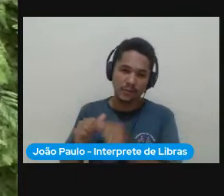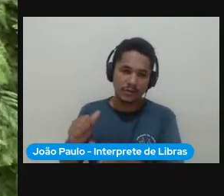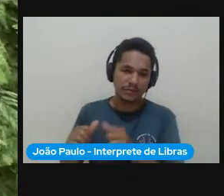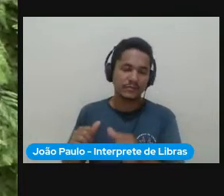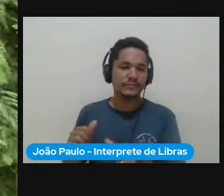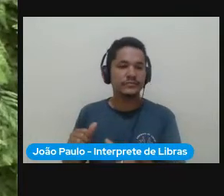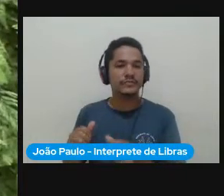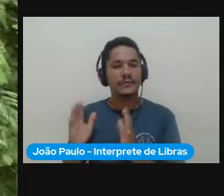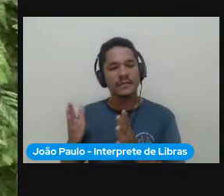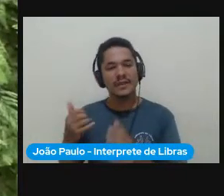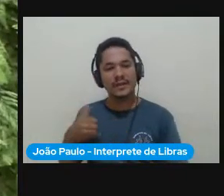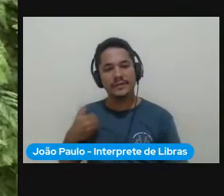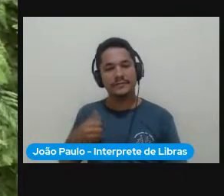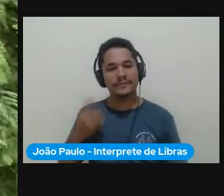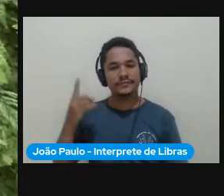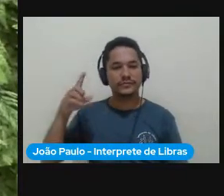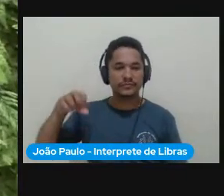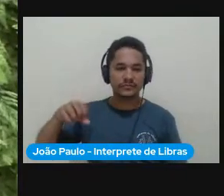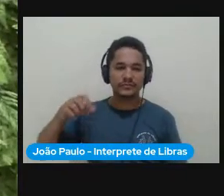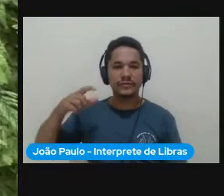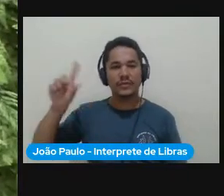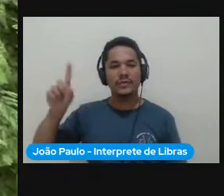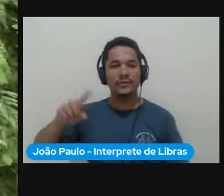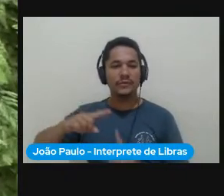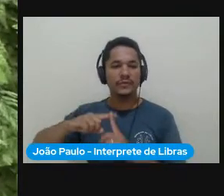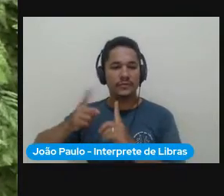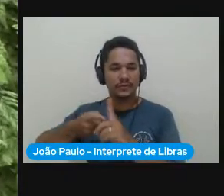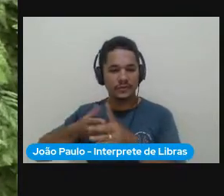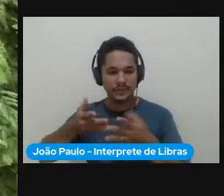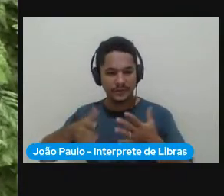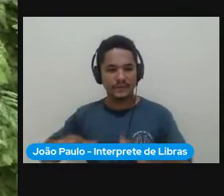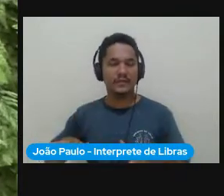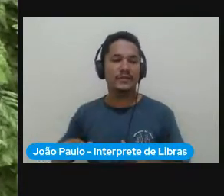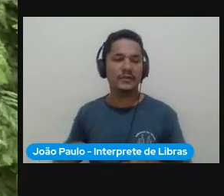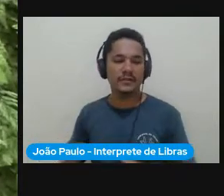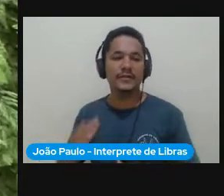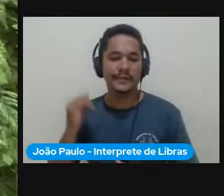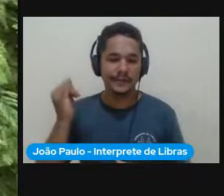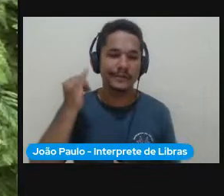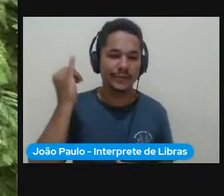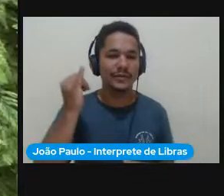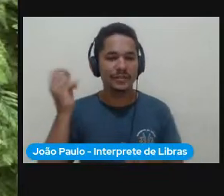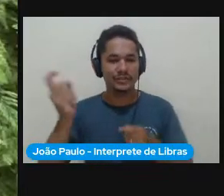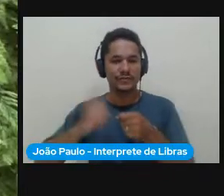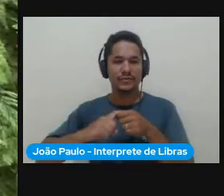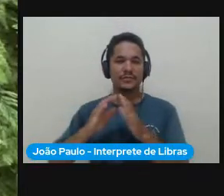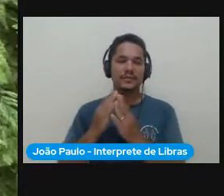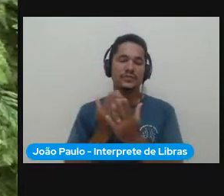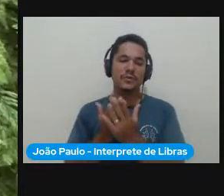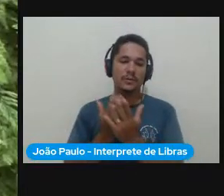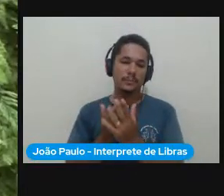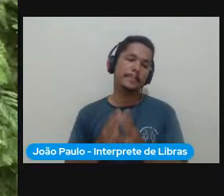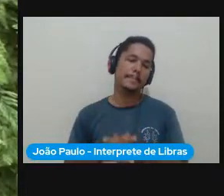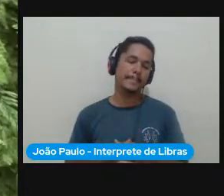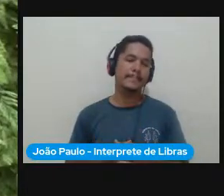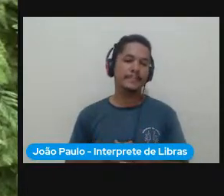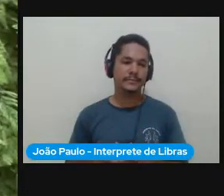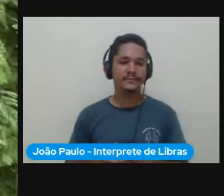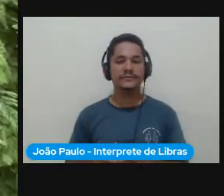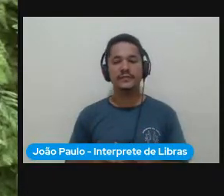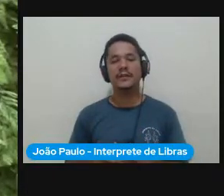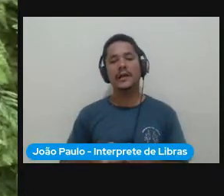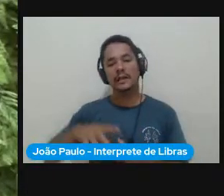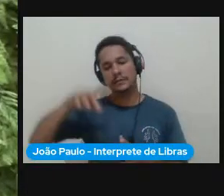inclusive com 19 anos um outro filho, eu entendi que era importante voltar para a escola. E logo que eu